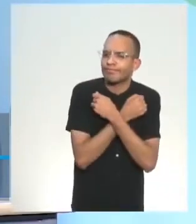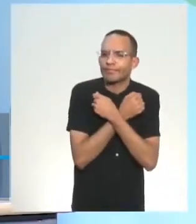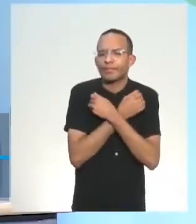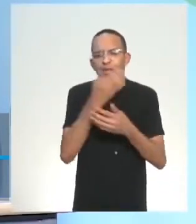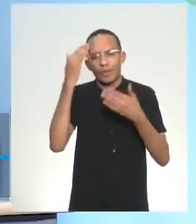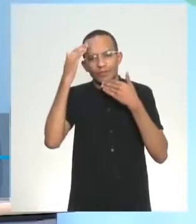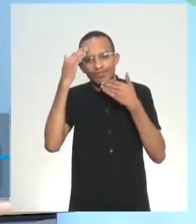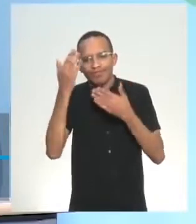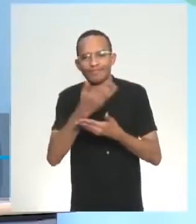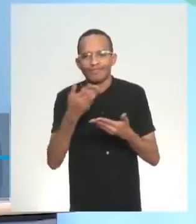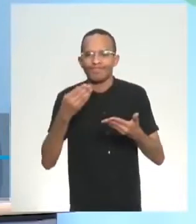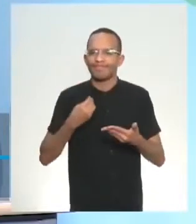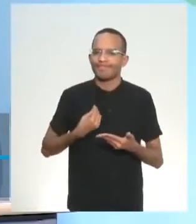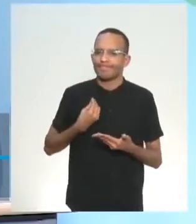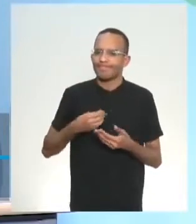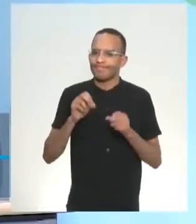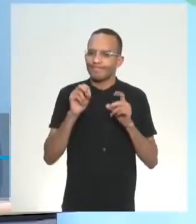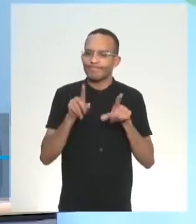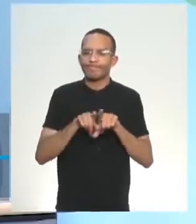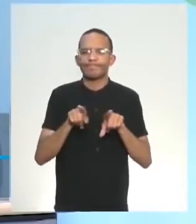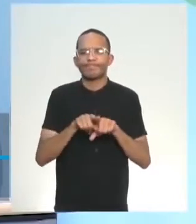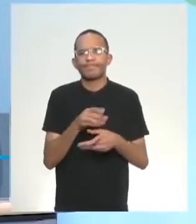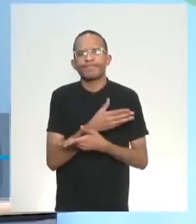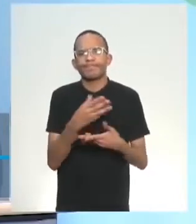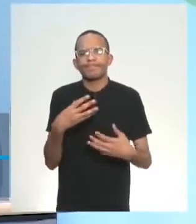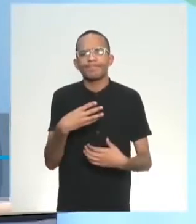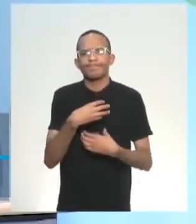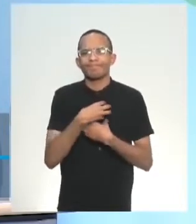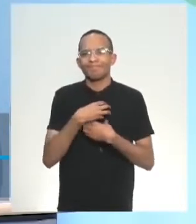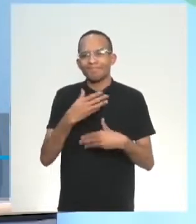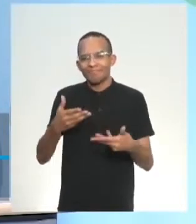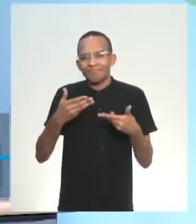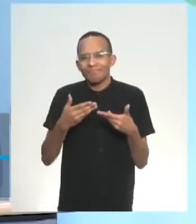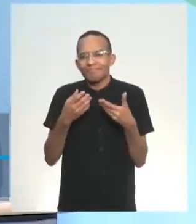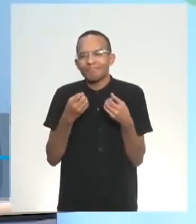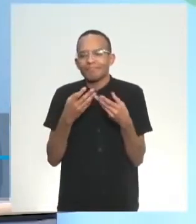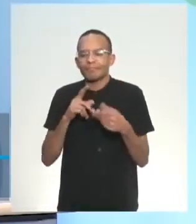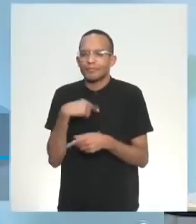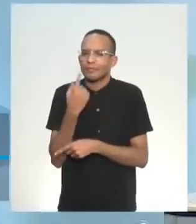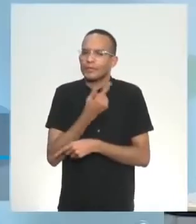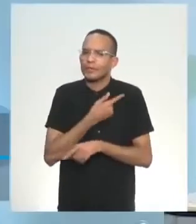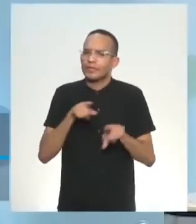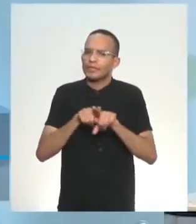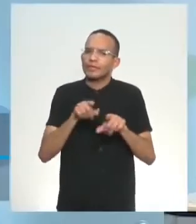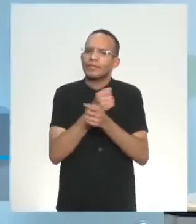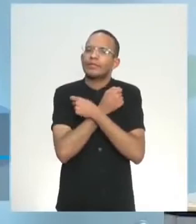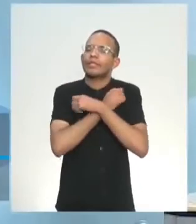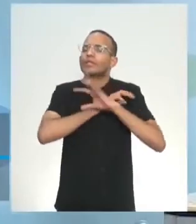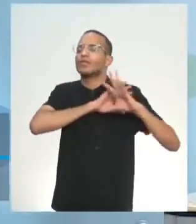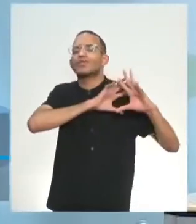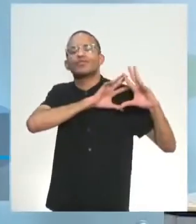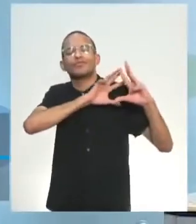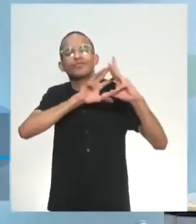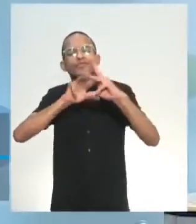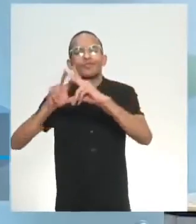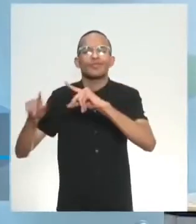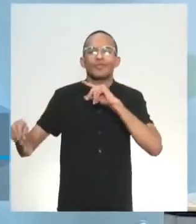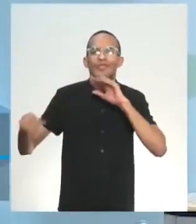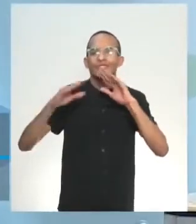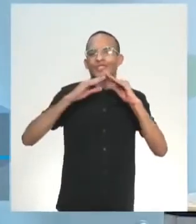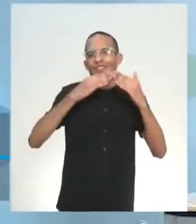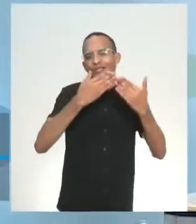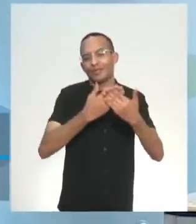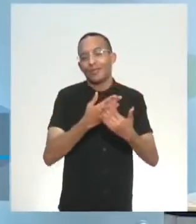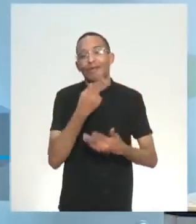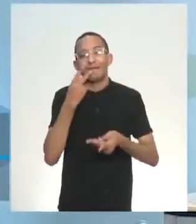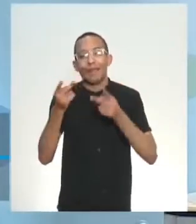por participarem, tá bom? Sintam-se aí bem recebidos. Isso, e a gente estende esse abraço para todos da rede, né? Infelizmente não dá para a